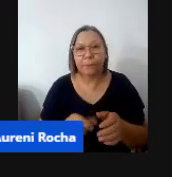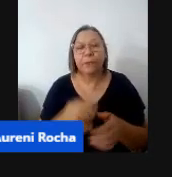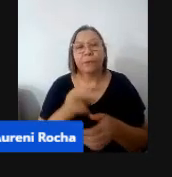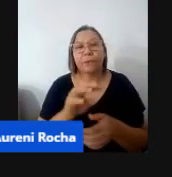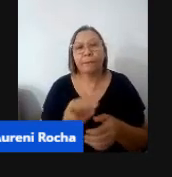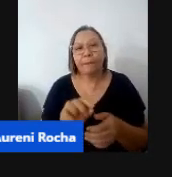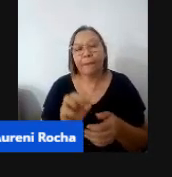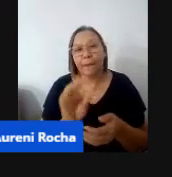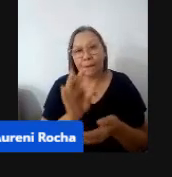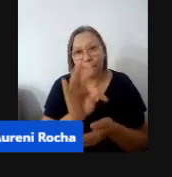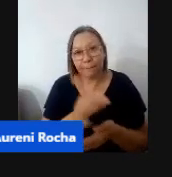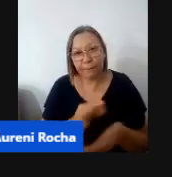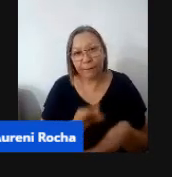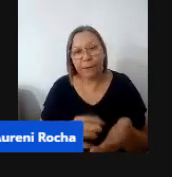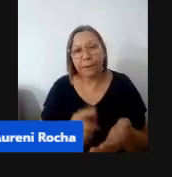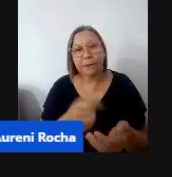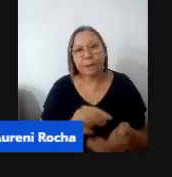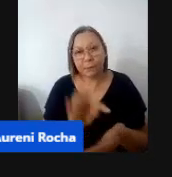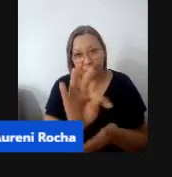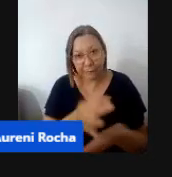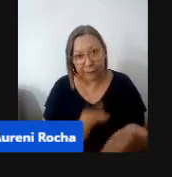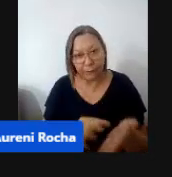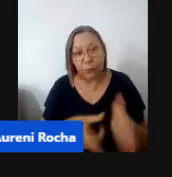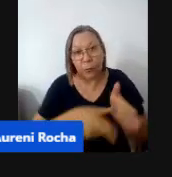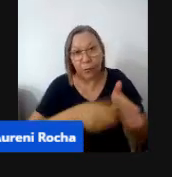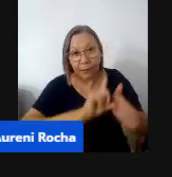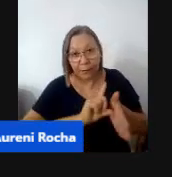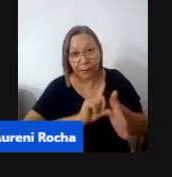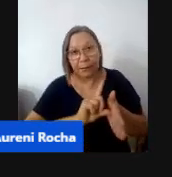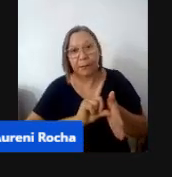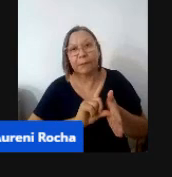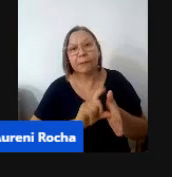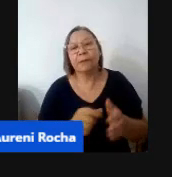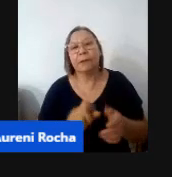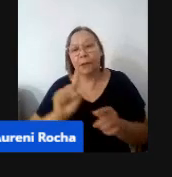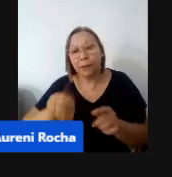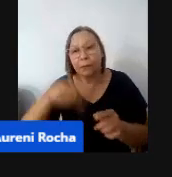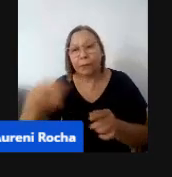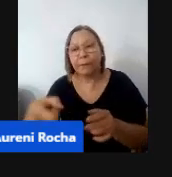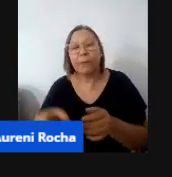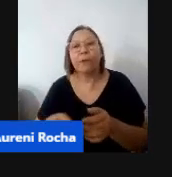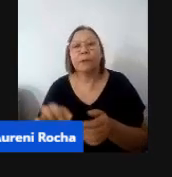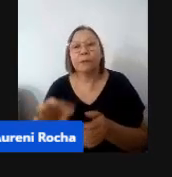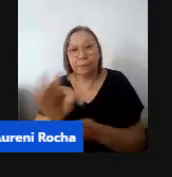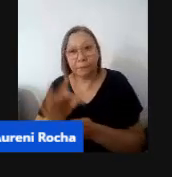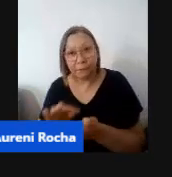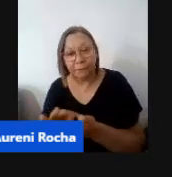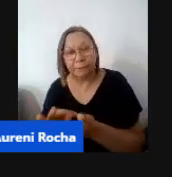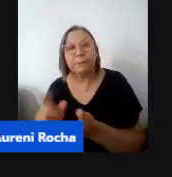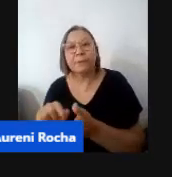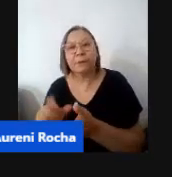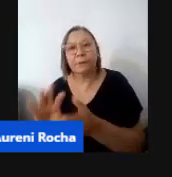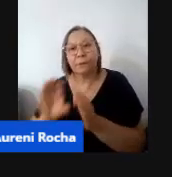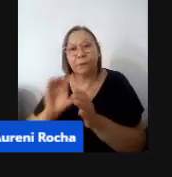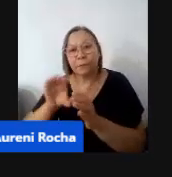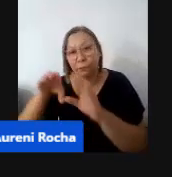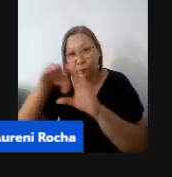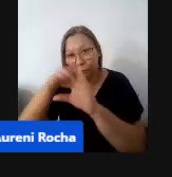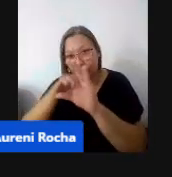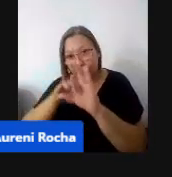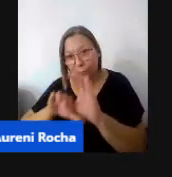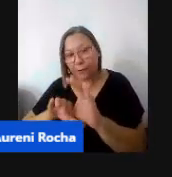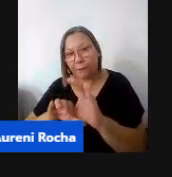uma produção posterior de uma apresentação de uma das minhas aulas de língua inglesa. Bom, o